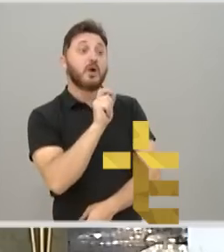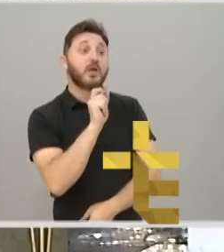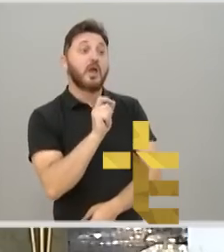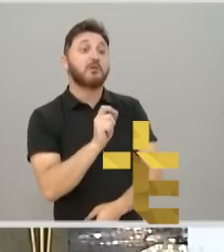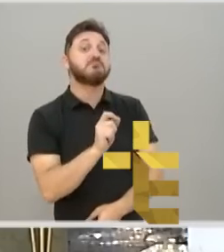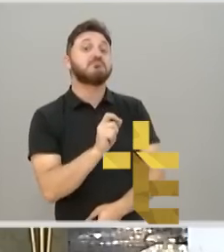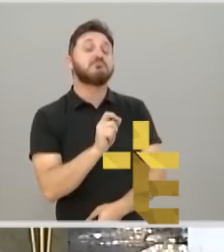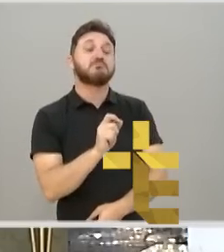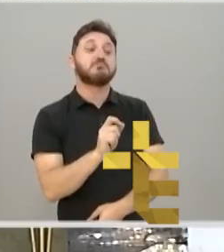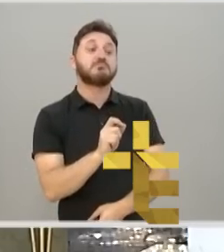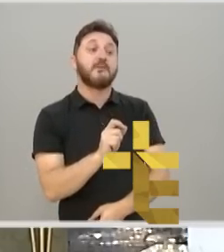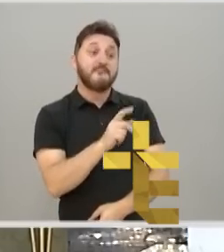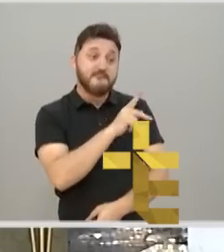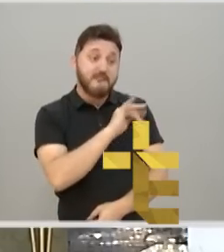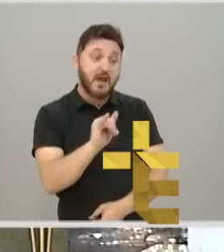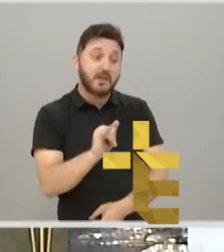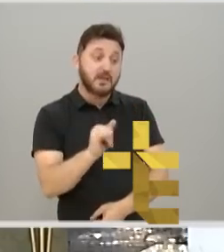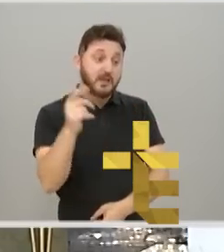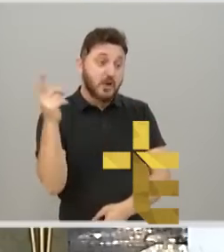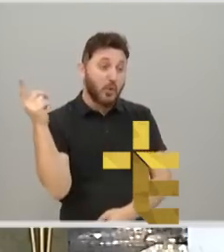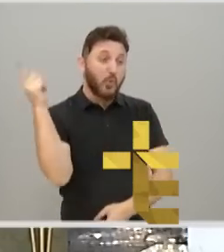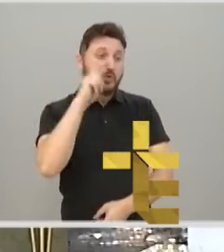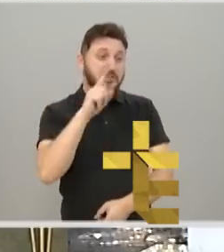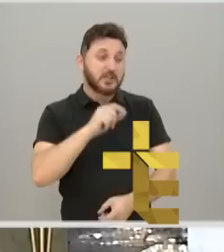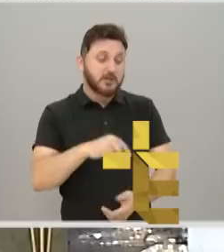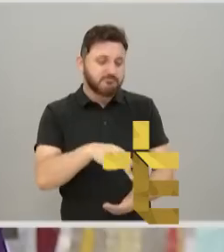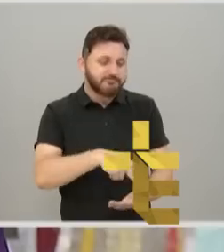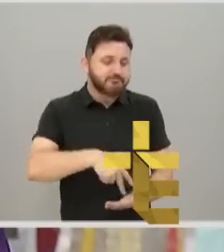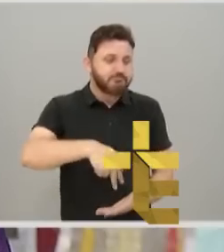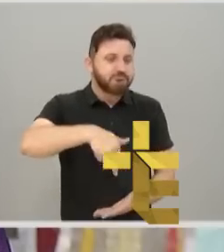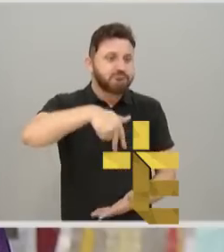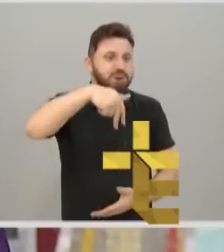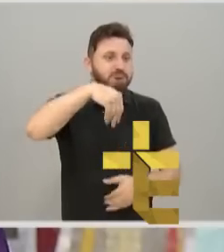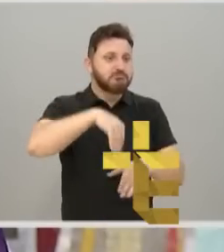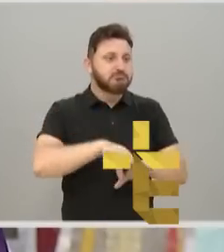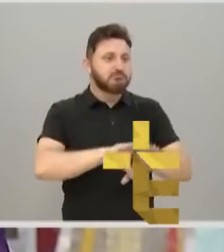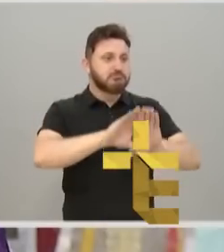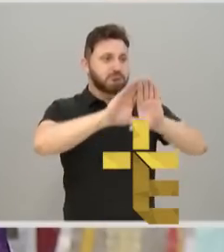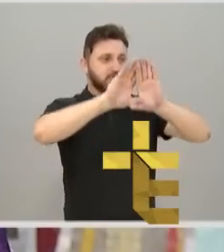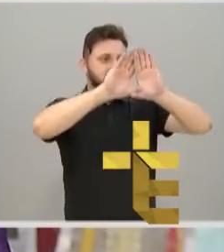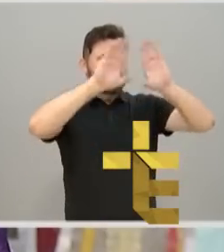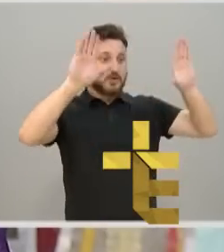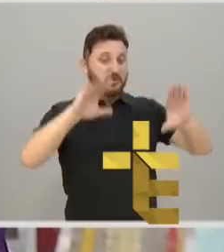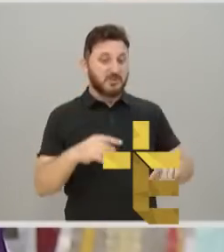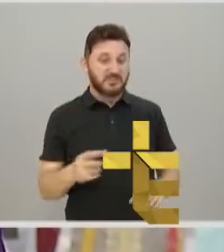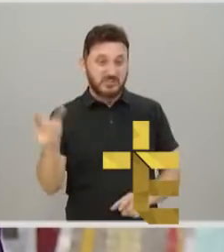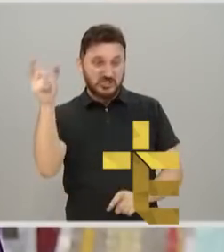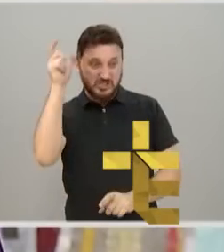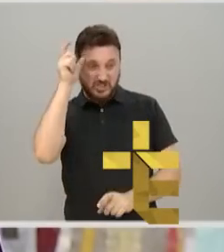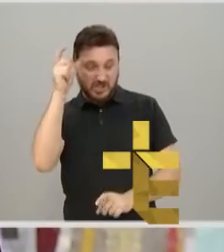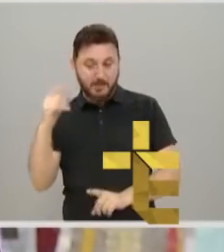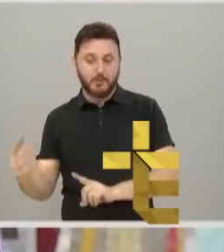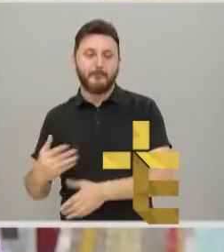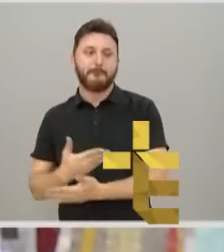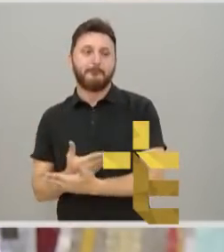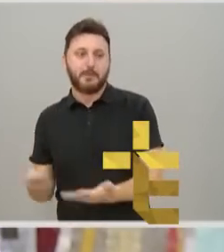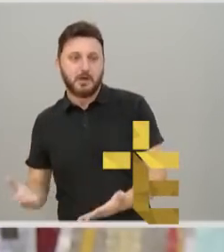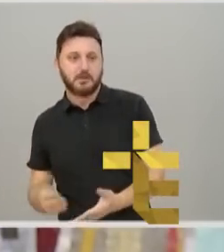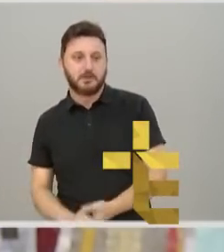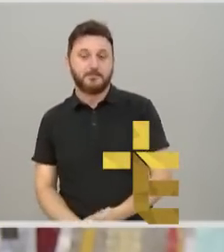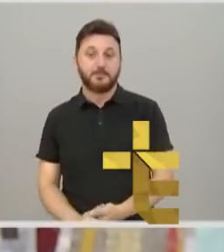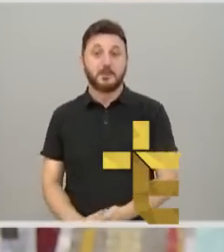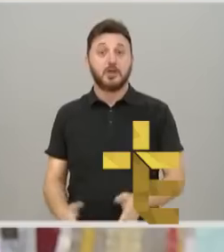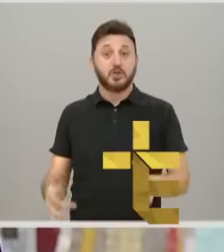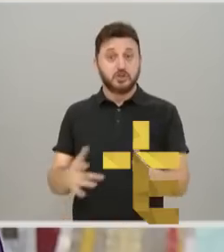e eu, quando for elevado da terra, atrairei todos a mim. Jesus